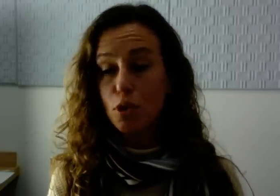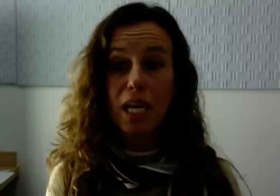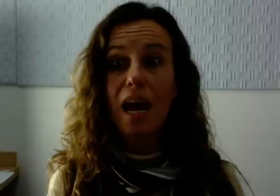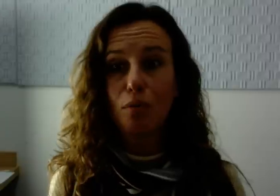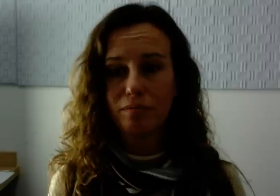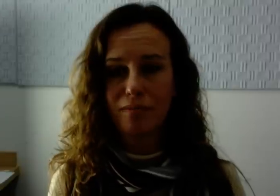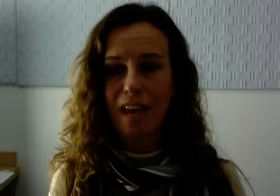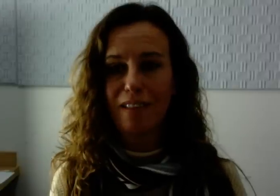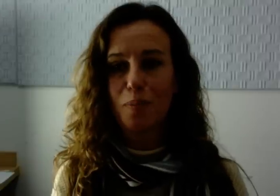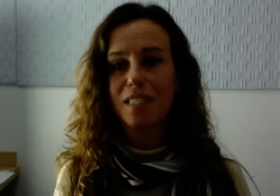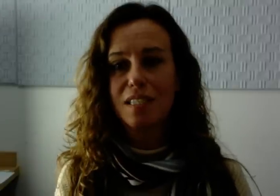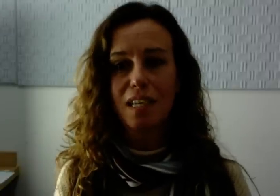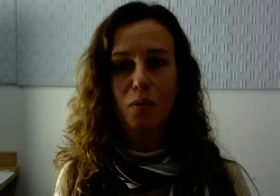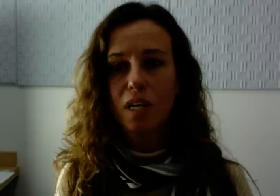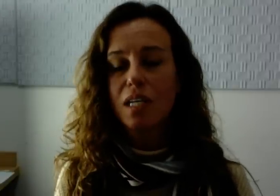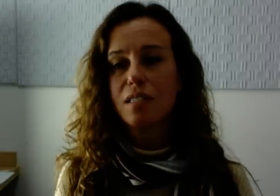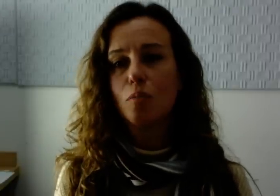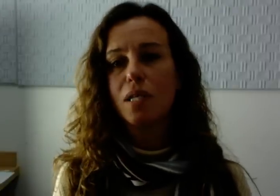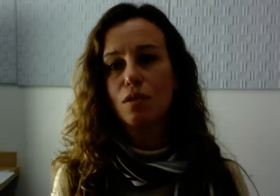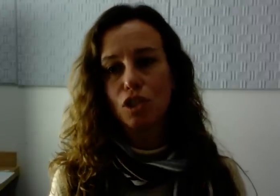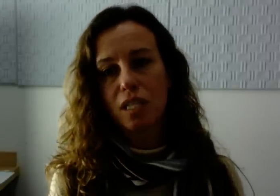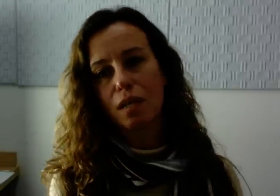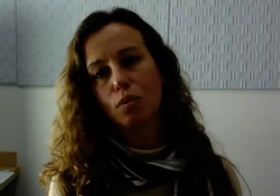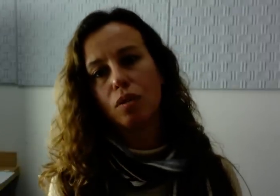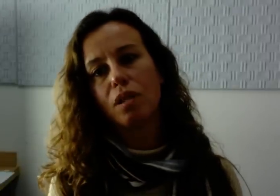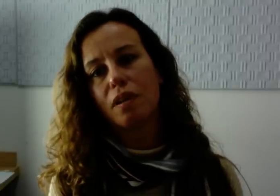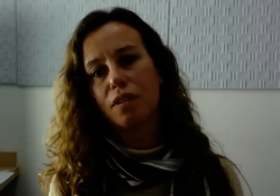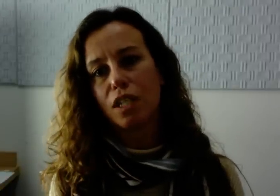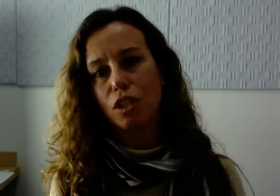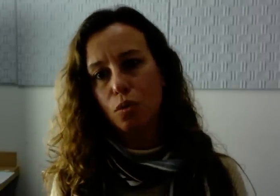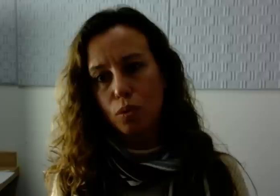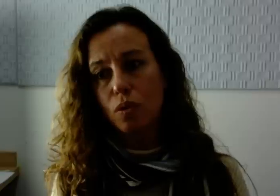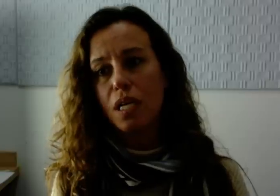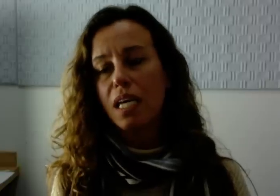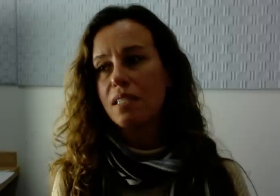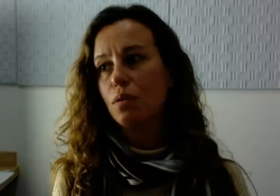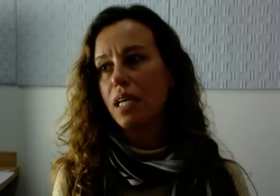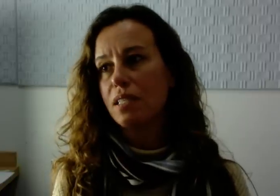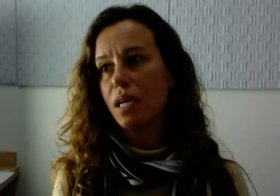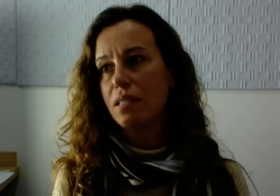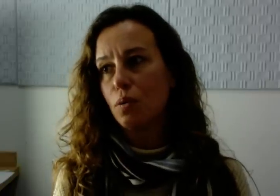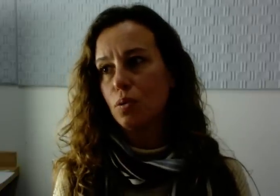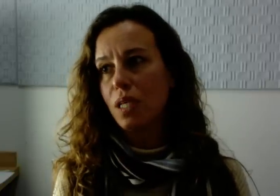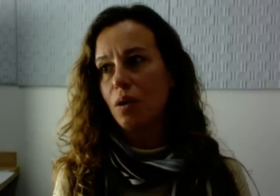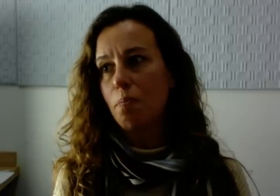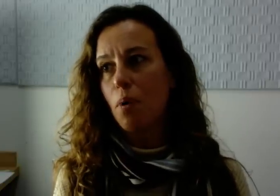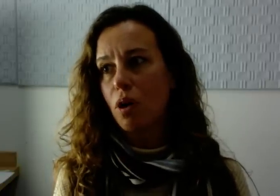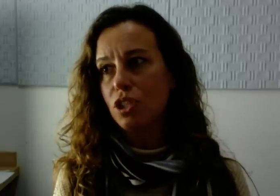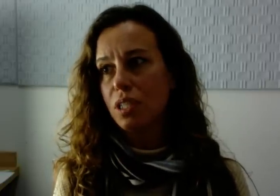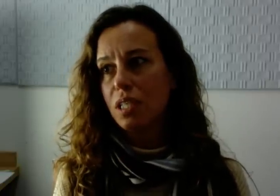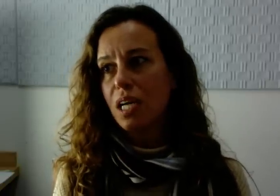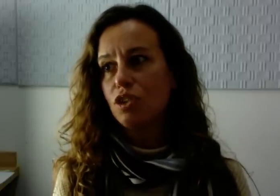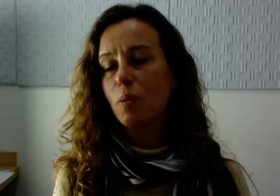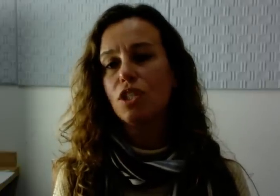pro geral né não para exceção se no Brasil a gente tem essa cultura do levar vantagem em tudo essa essa essa cultura não